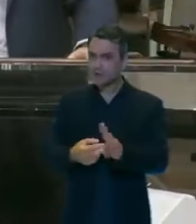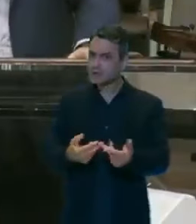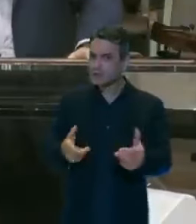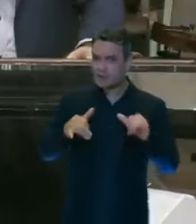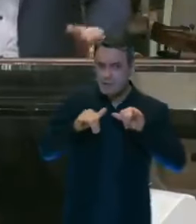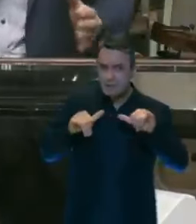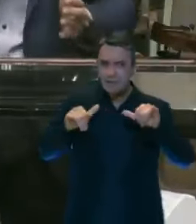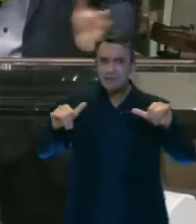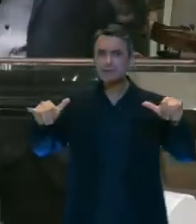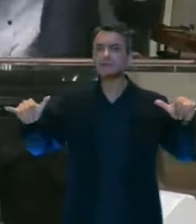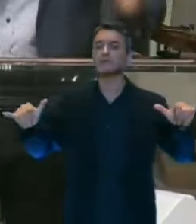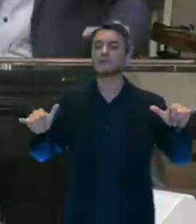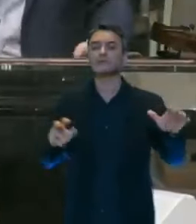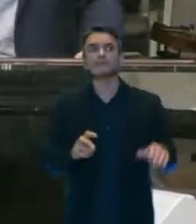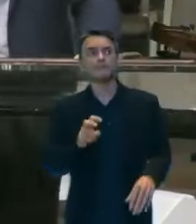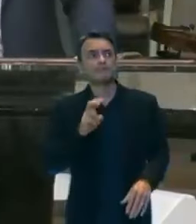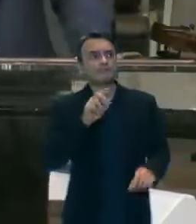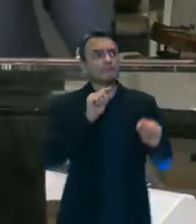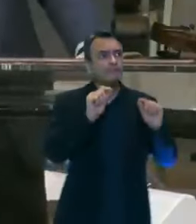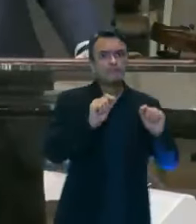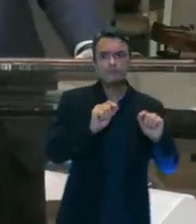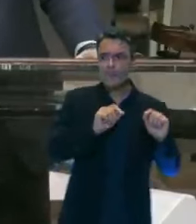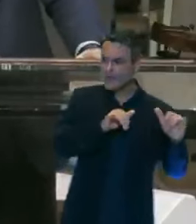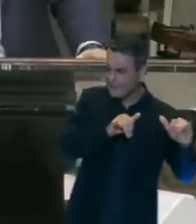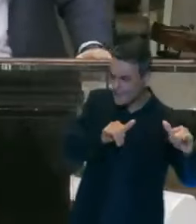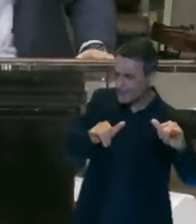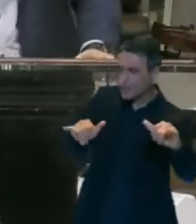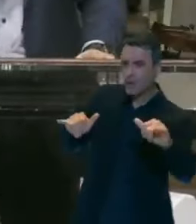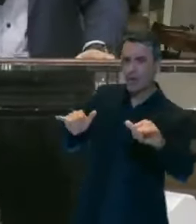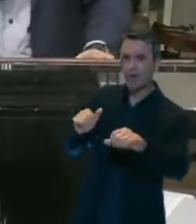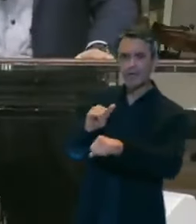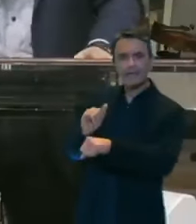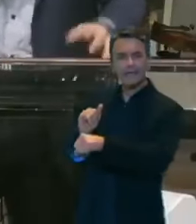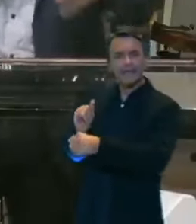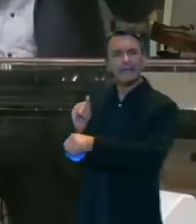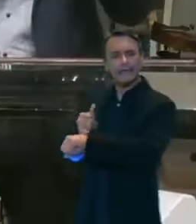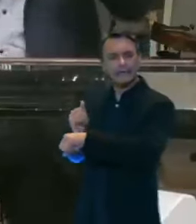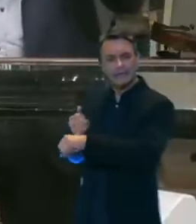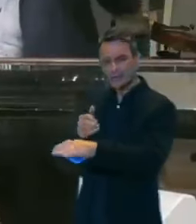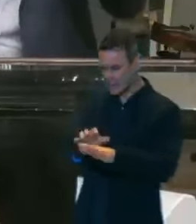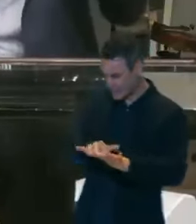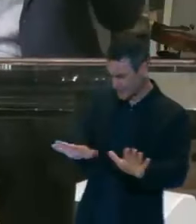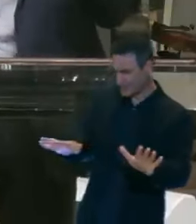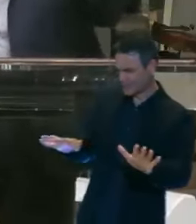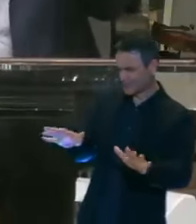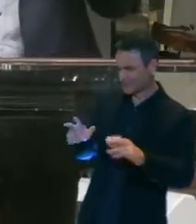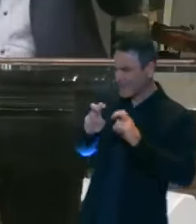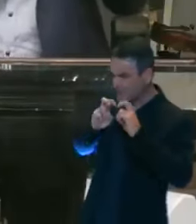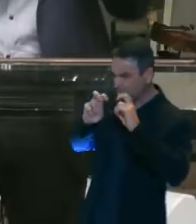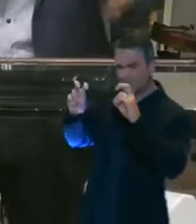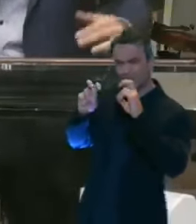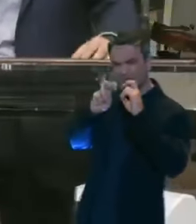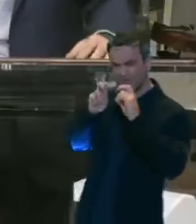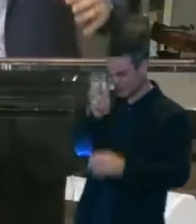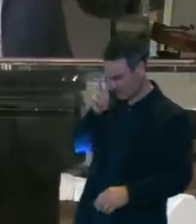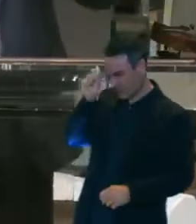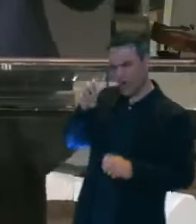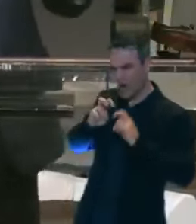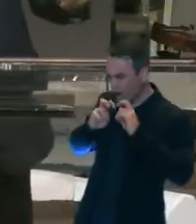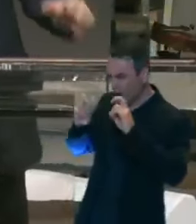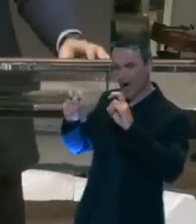alto monte. Ó Jerusalém, você que anuncia boas novas, levante a sua voz